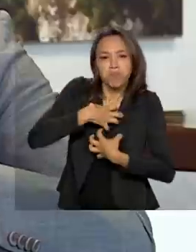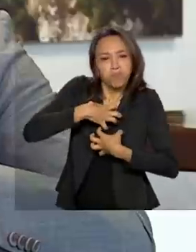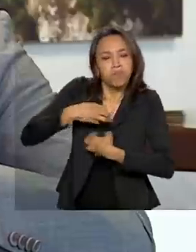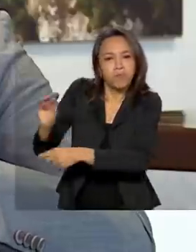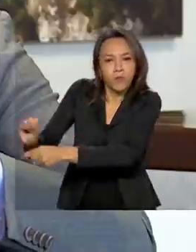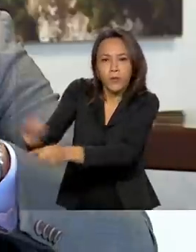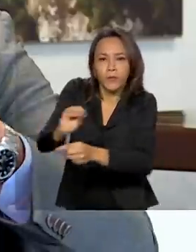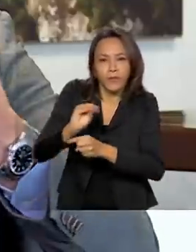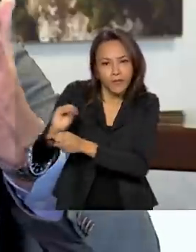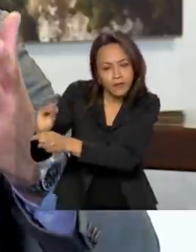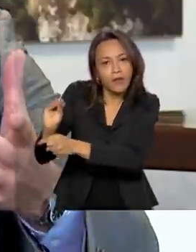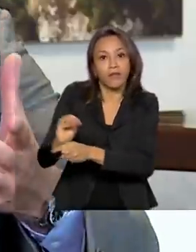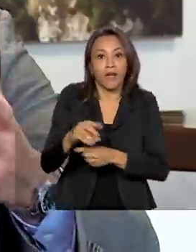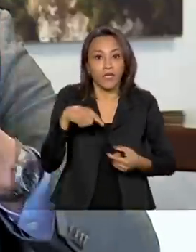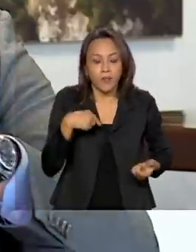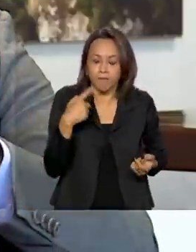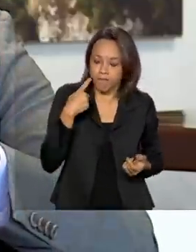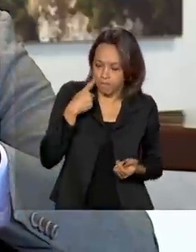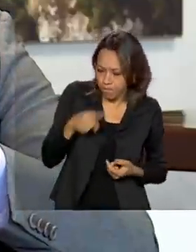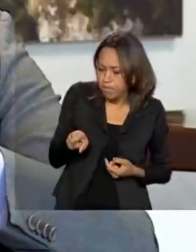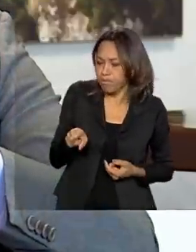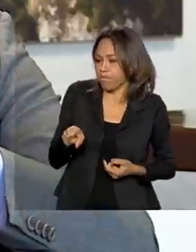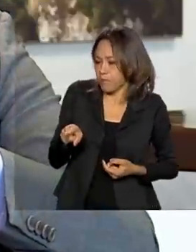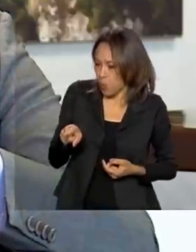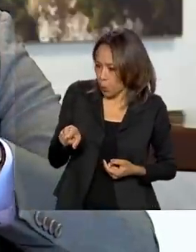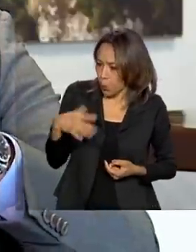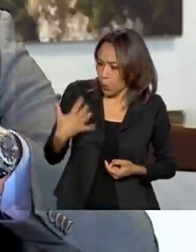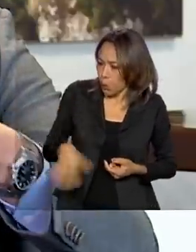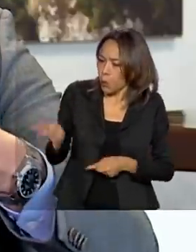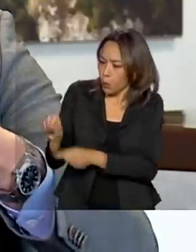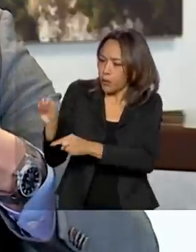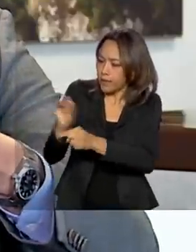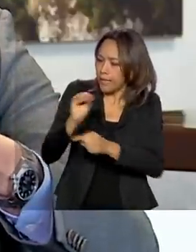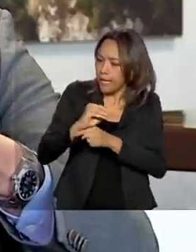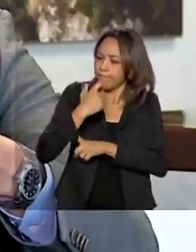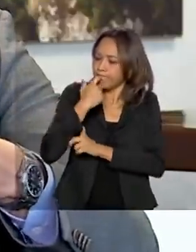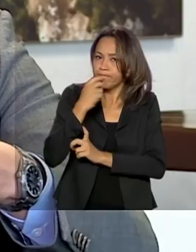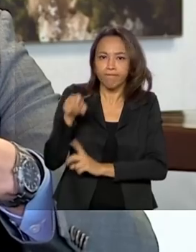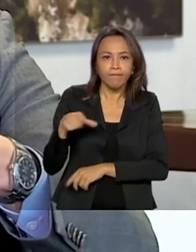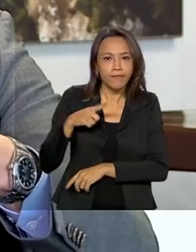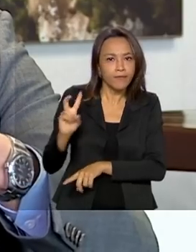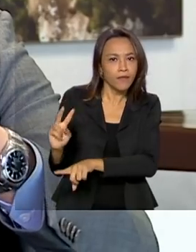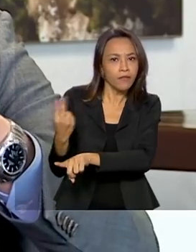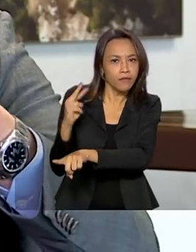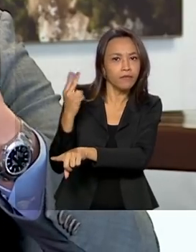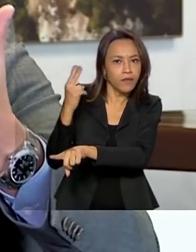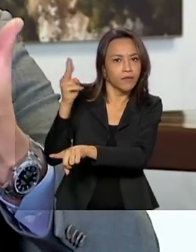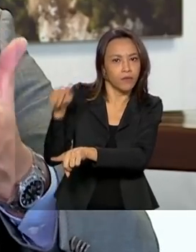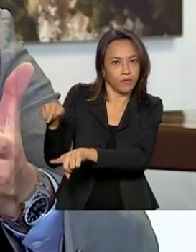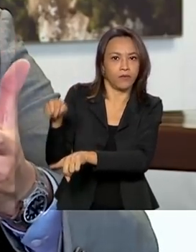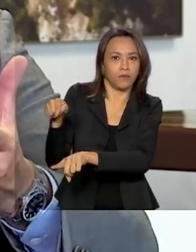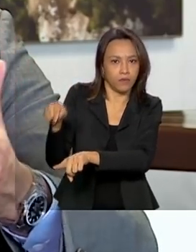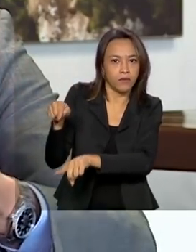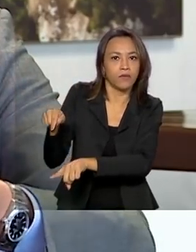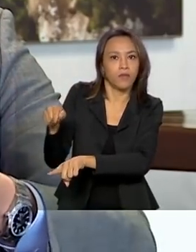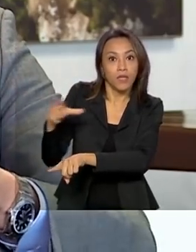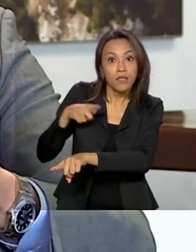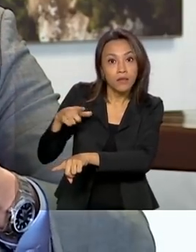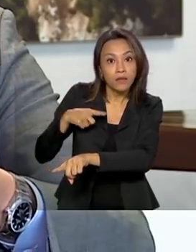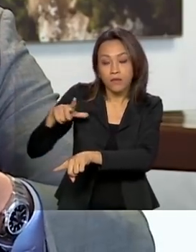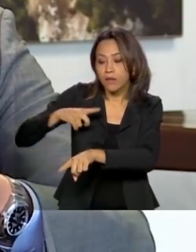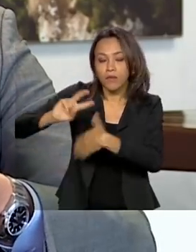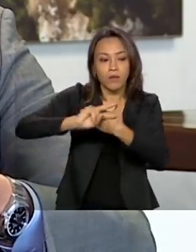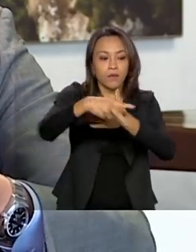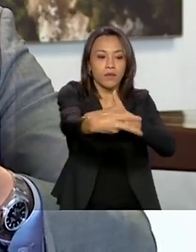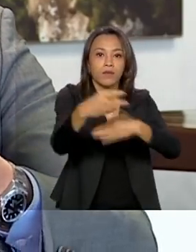ativos florestais, ou seja, esses cuidados ambientais, têm valor. Eles geram serviços ecossistêmicos